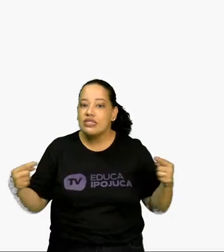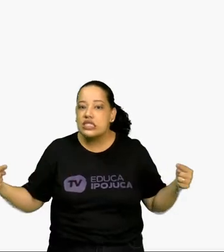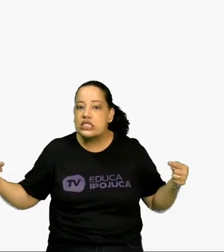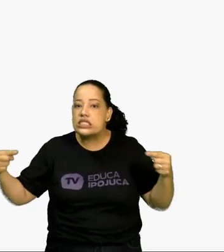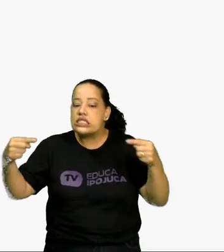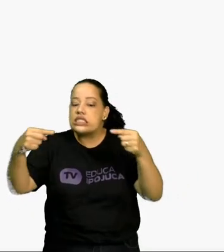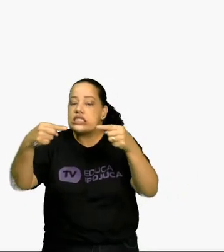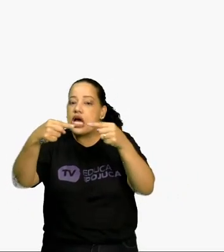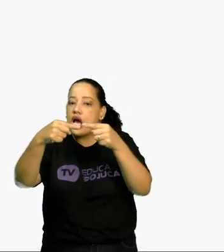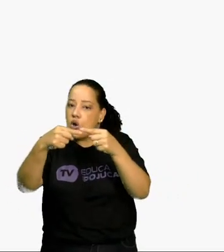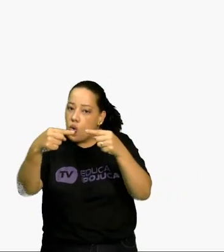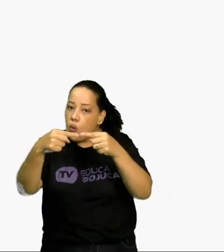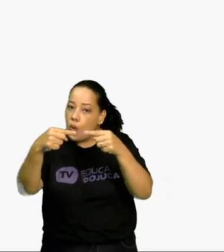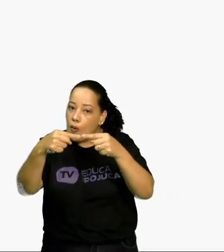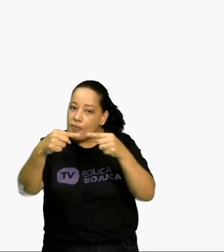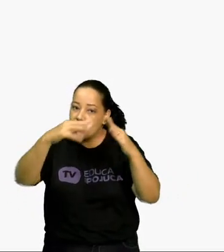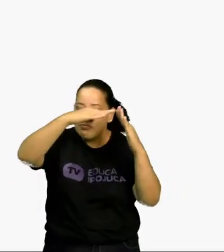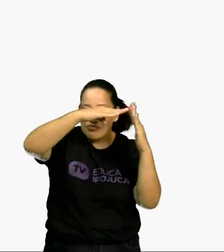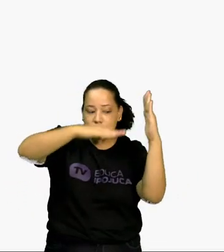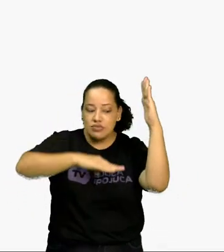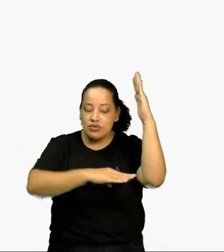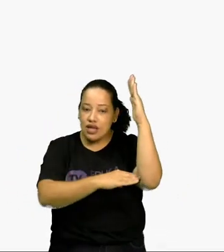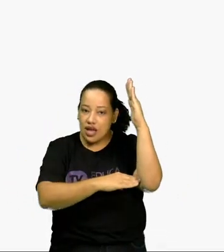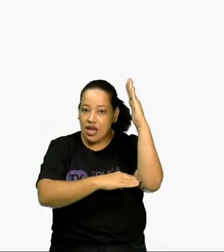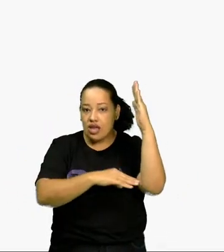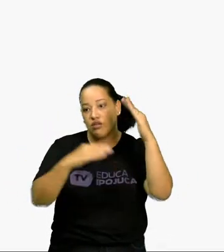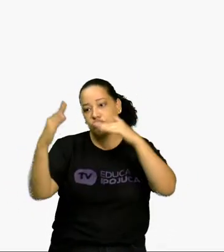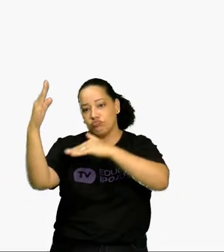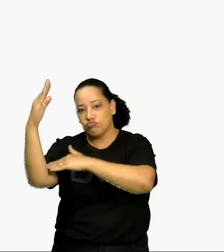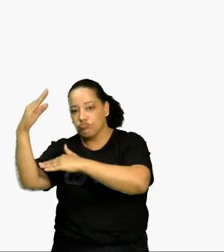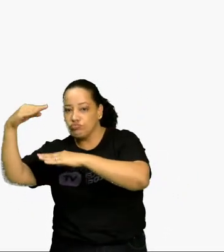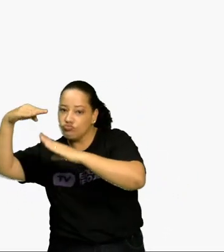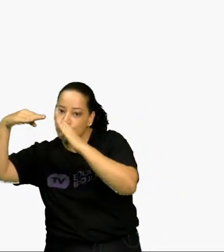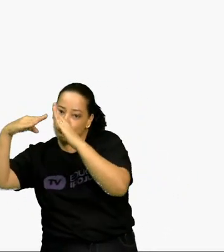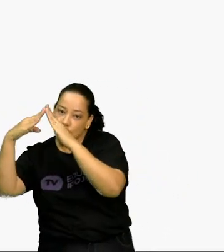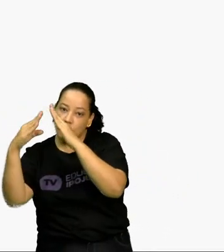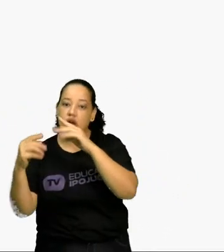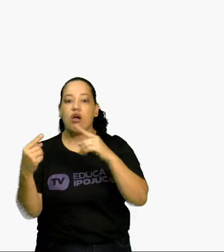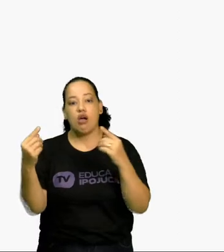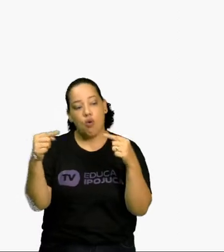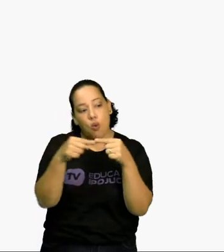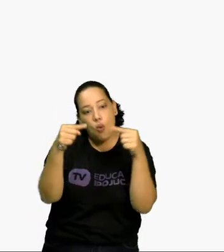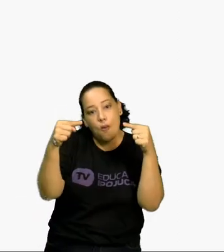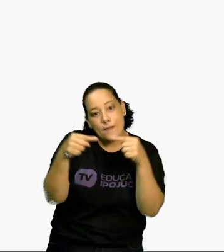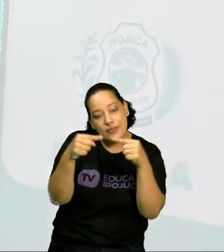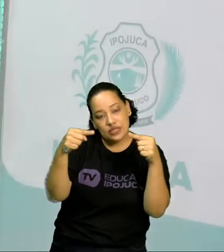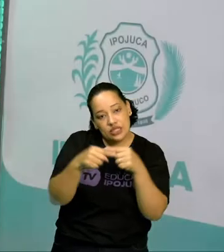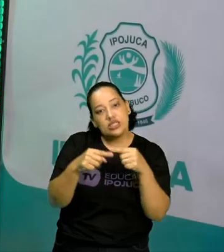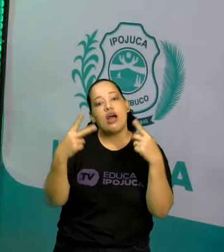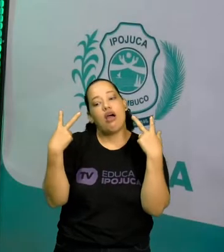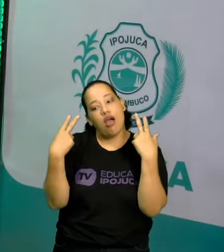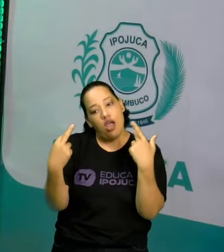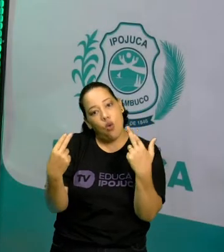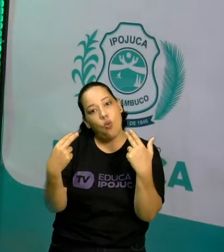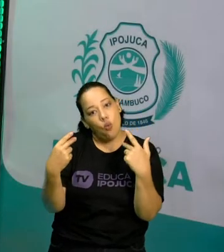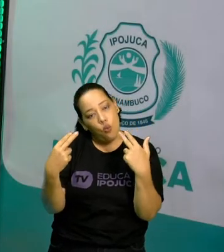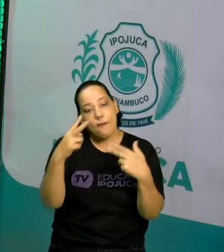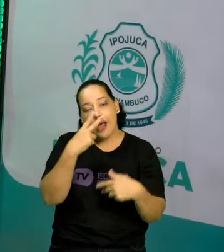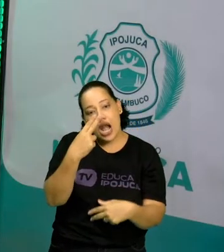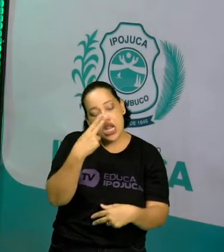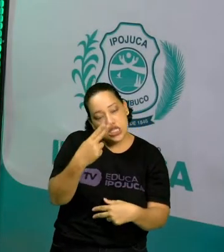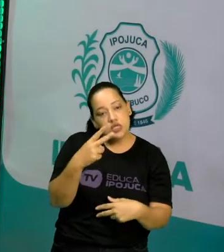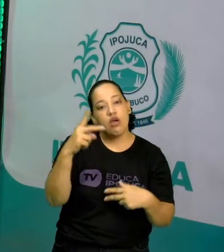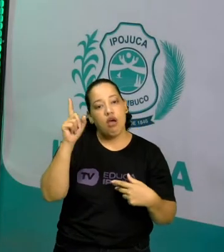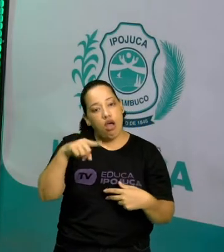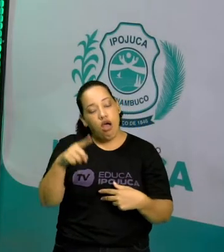Se ficar certinho, der tudo certo, significa que realmente eles são congruentes. Vamos lá.